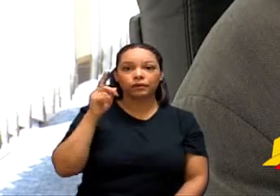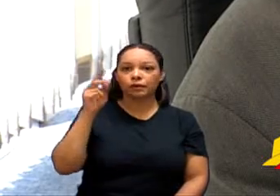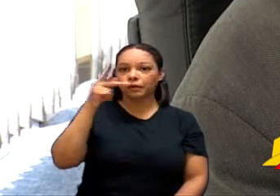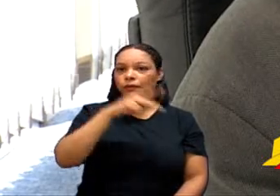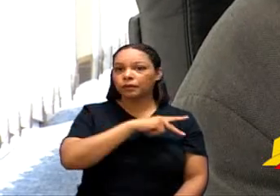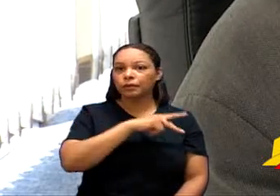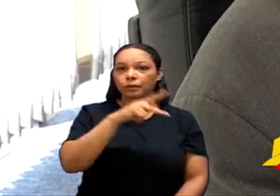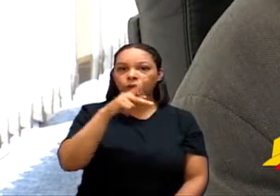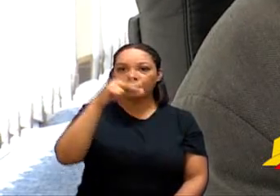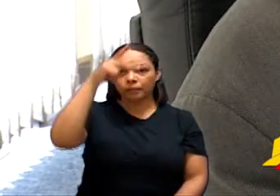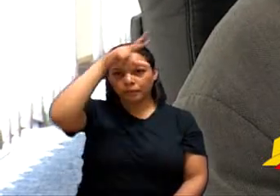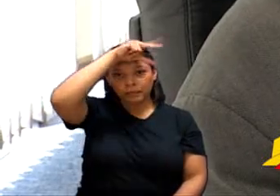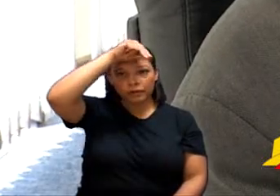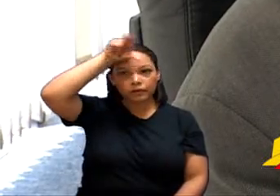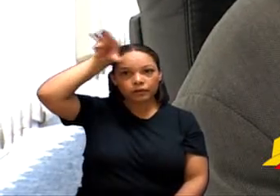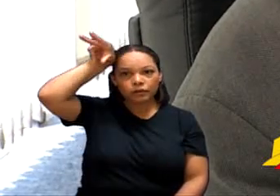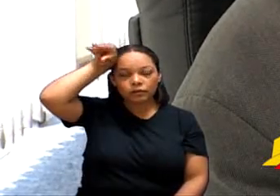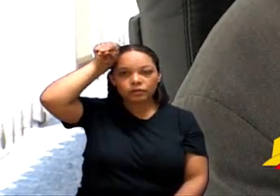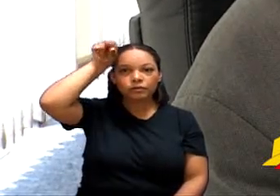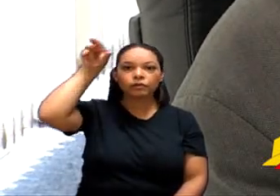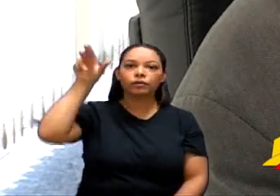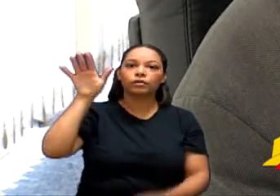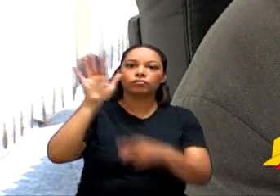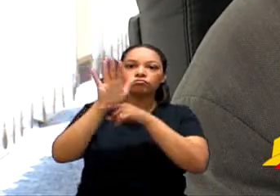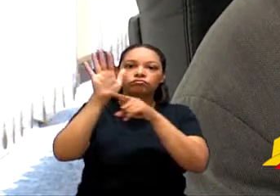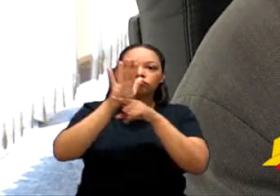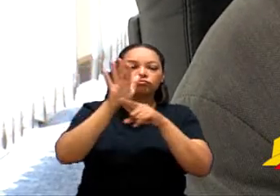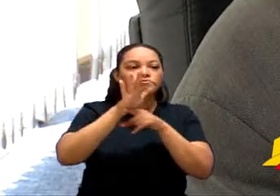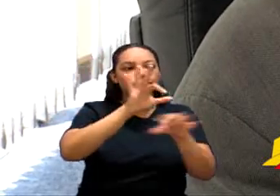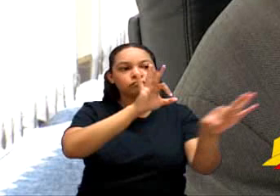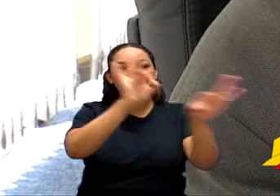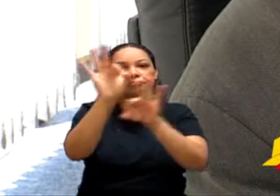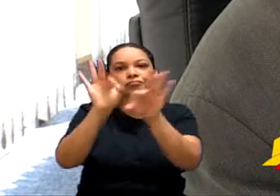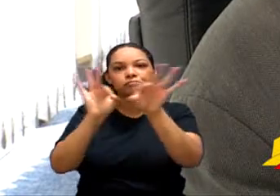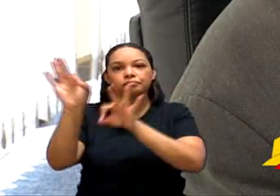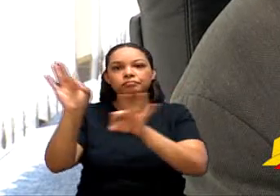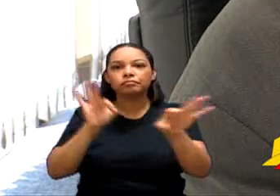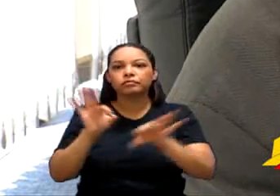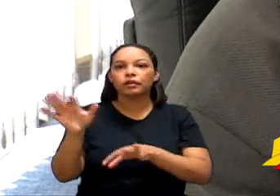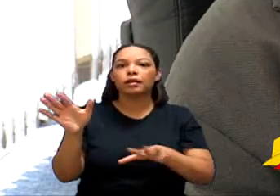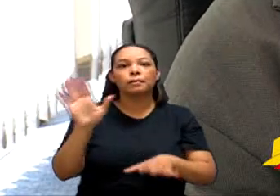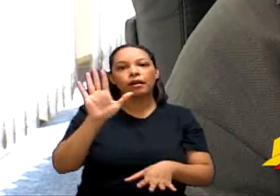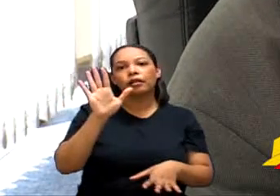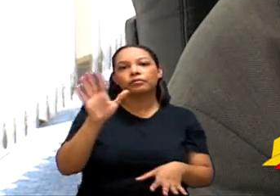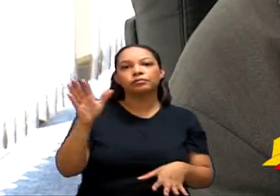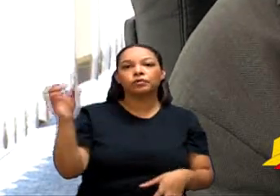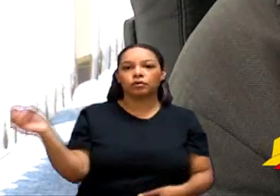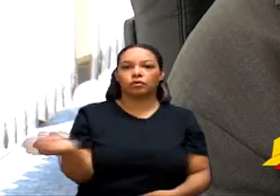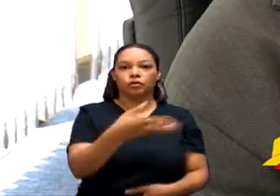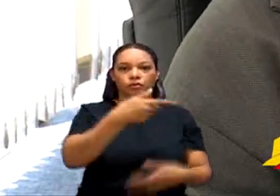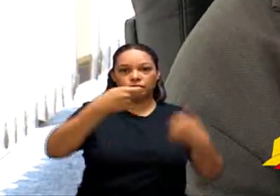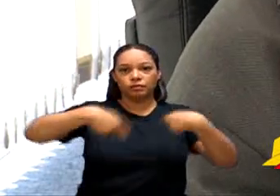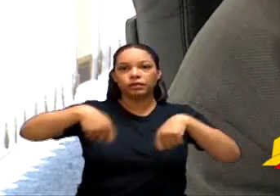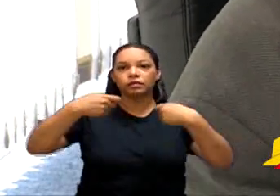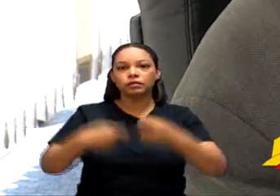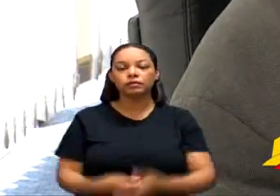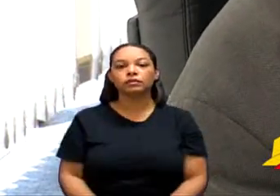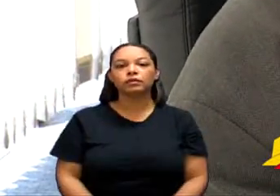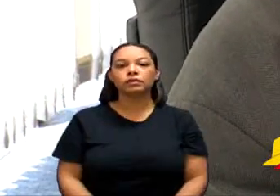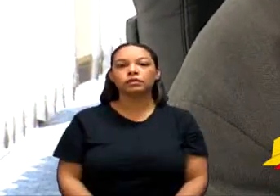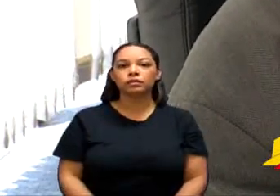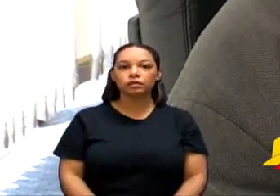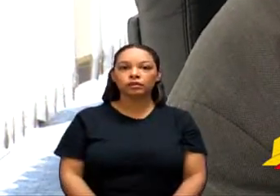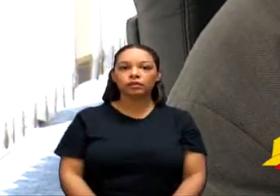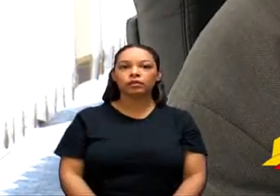UBS, super legal, tudo metálico, mas não impede que novos abrigos possam ser implantados, inclusive naquele modelo anterior